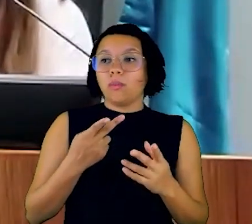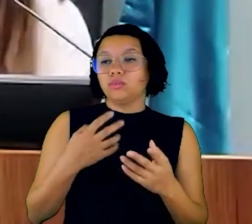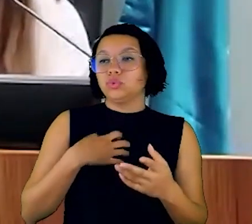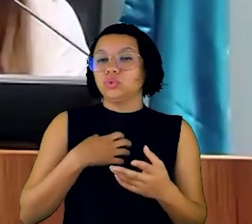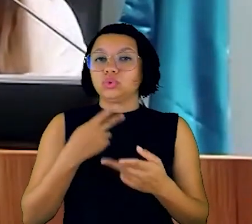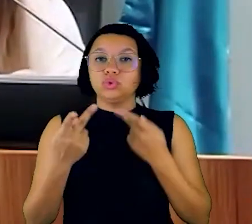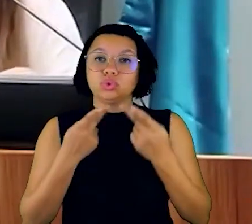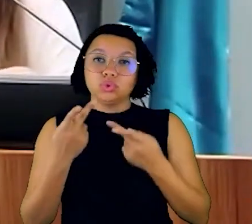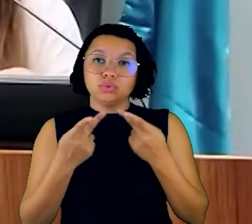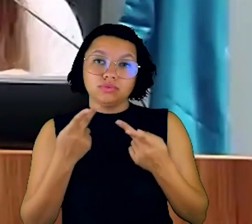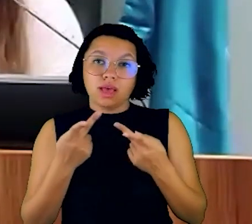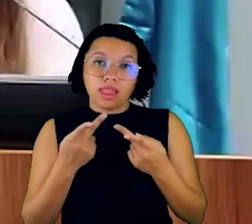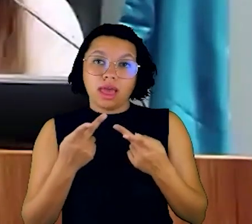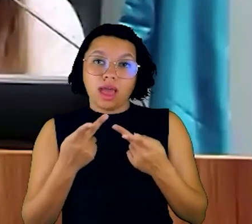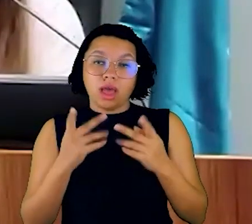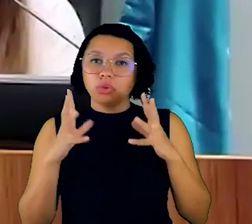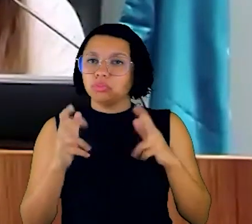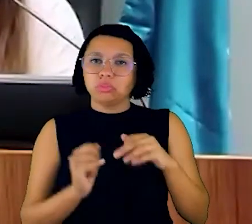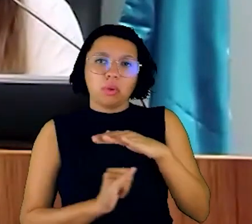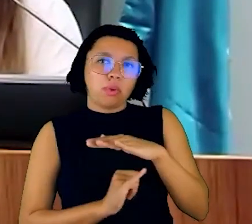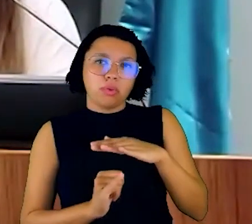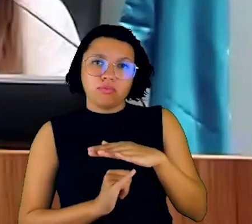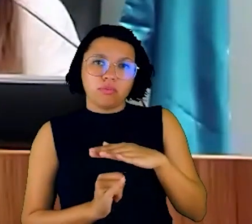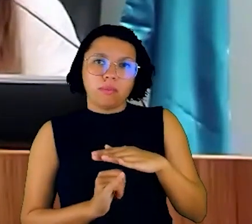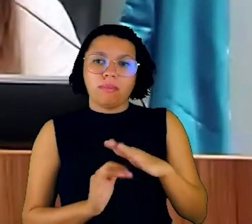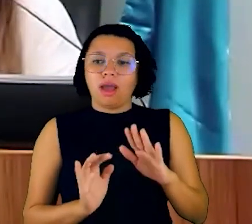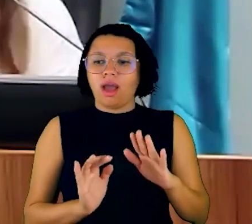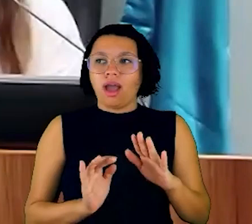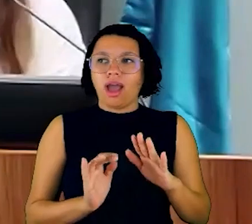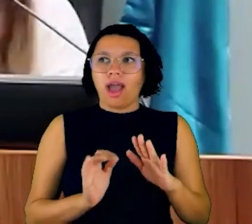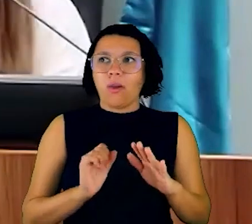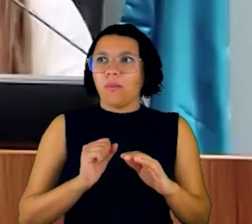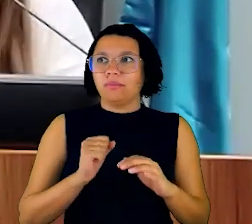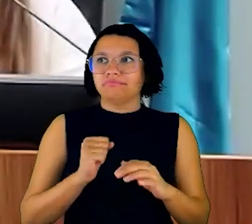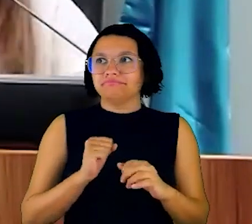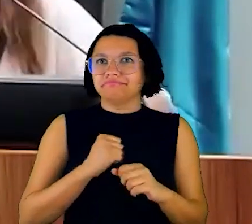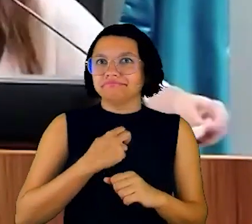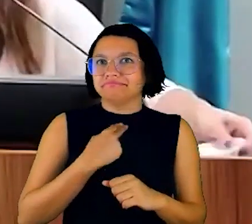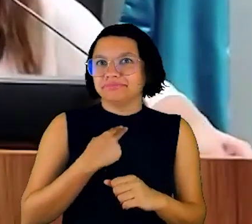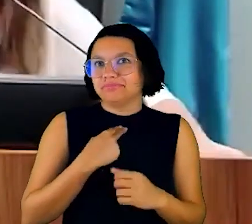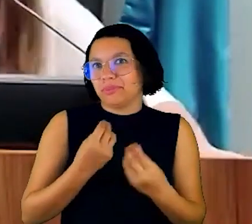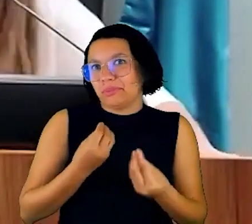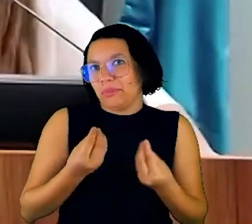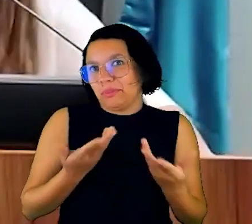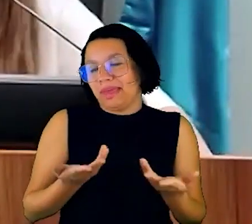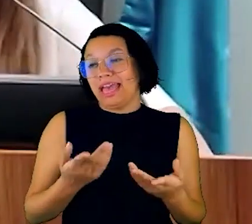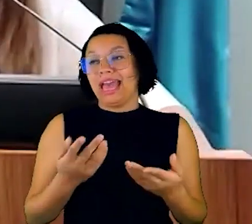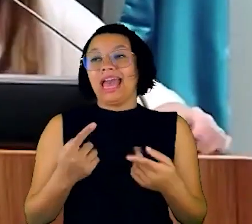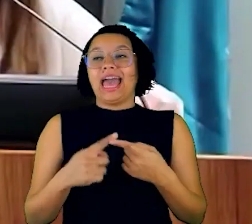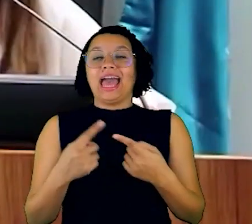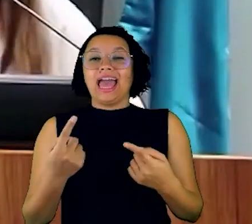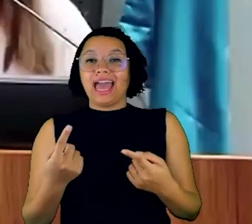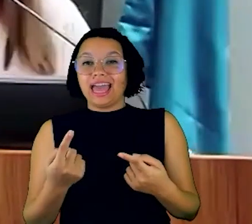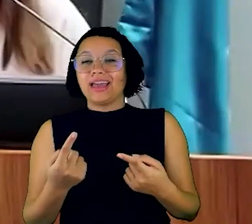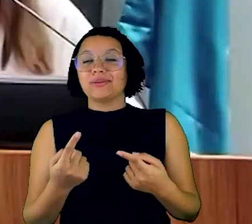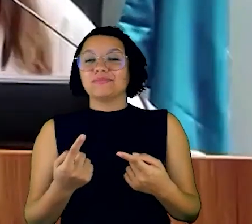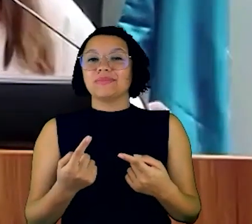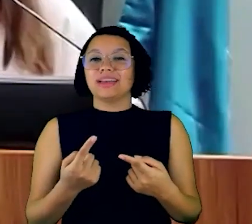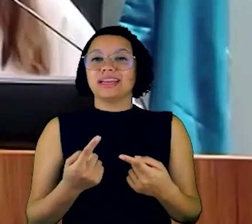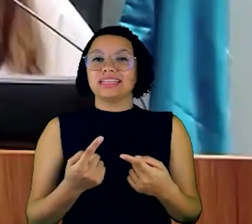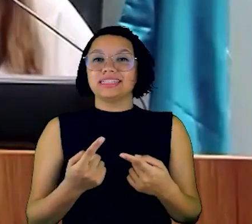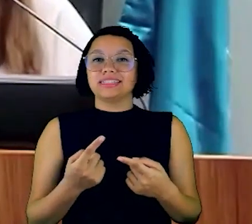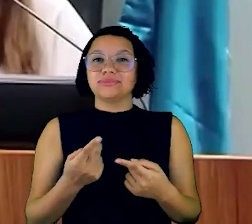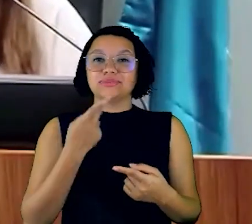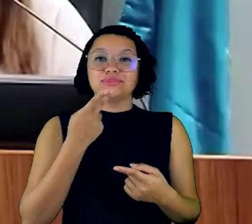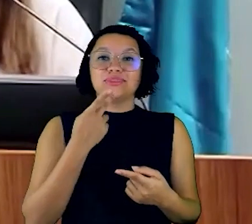né? Totalmente informal, não, isso acho que é impossível, mas eu vou me permitir me